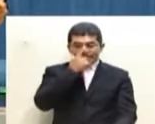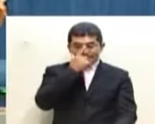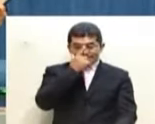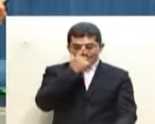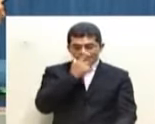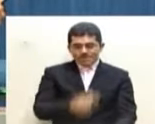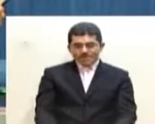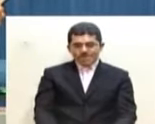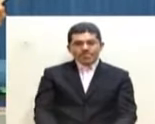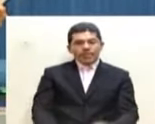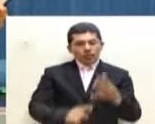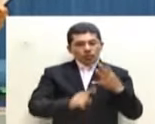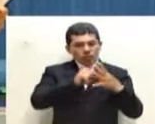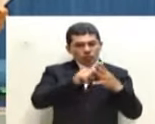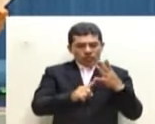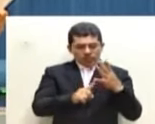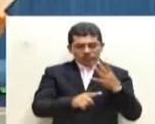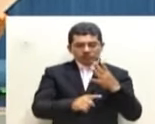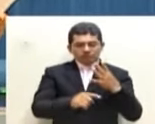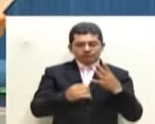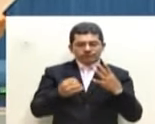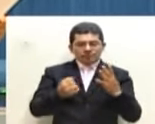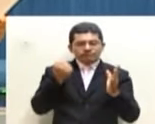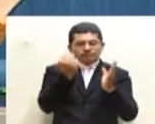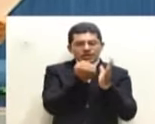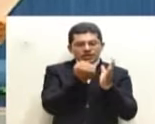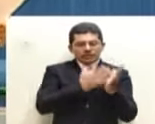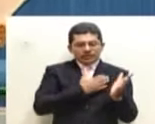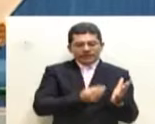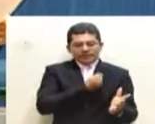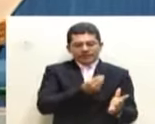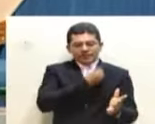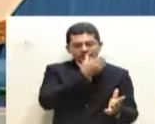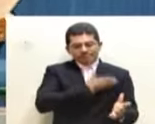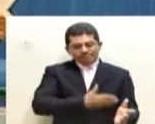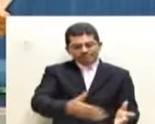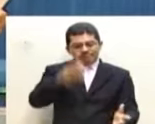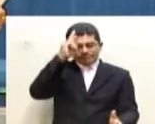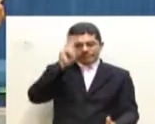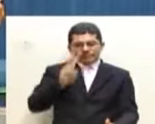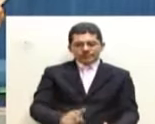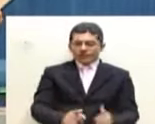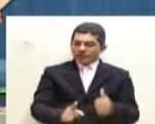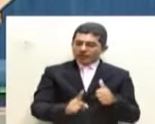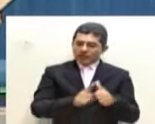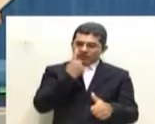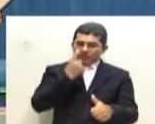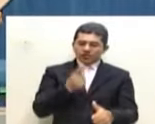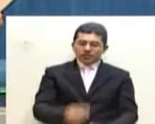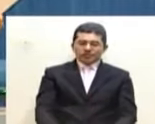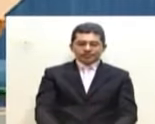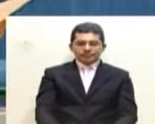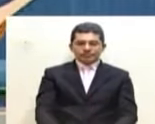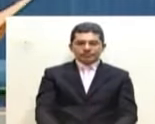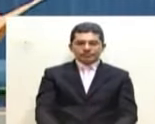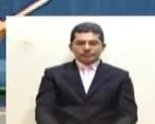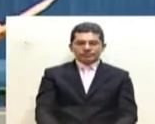4 questões marcaram a minha caminhada nesse parlamento. A primeira delas,